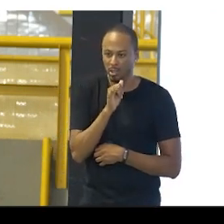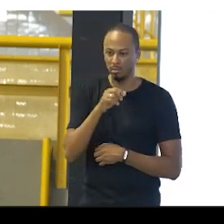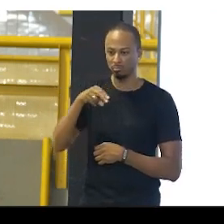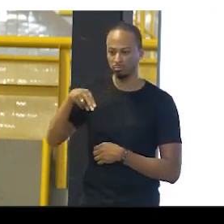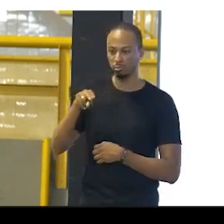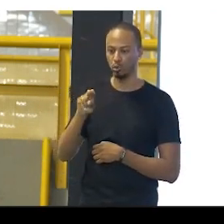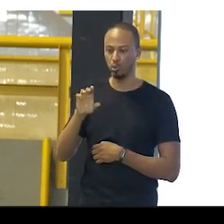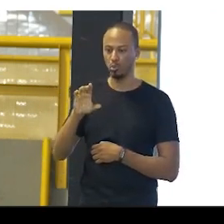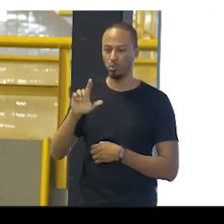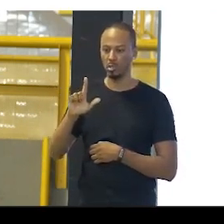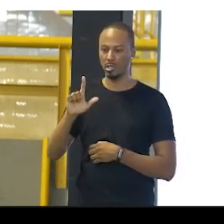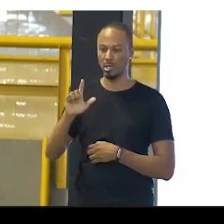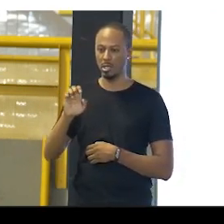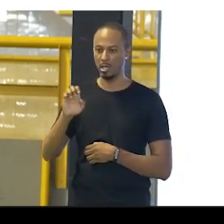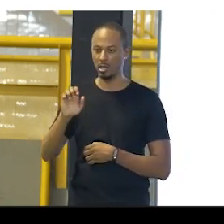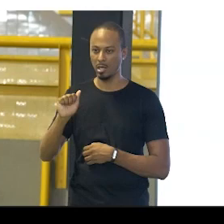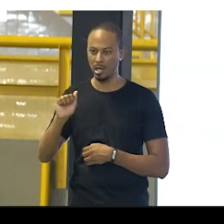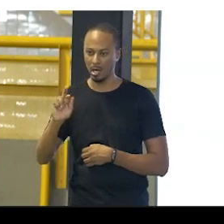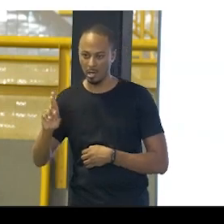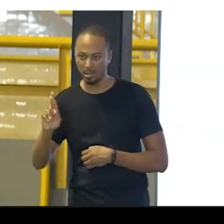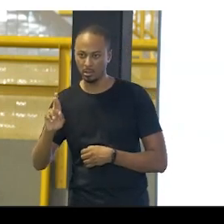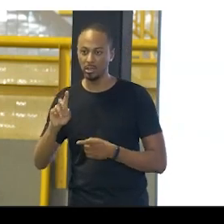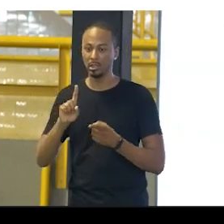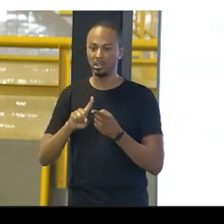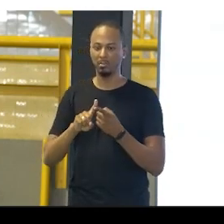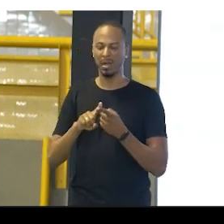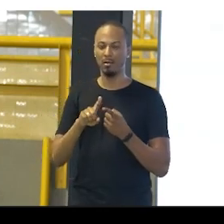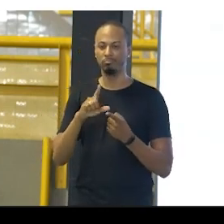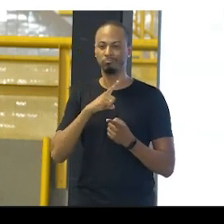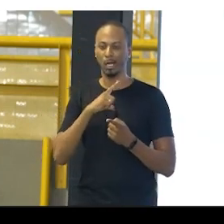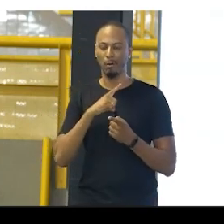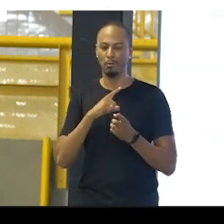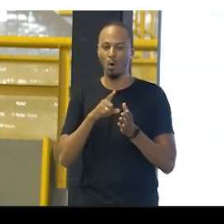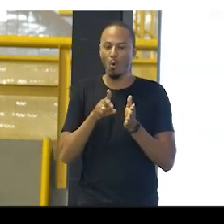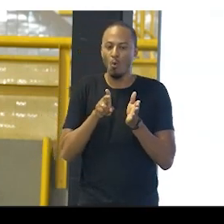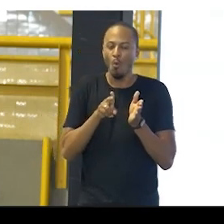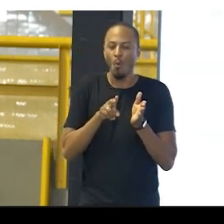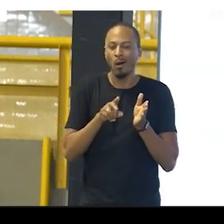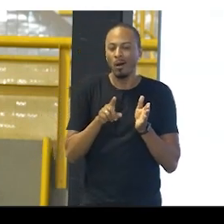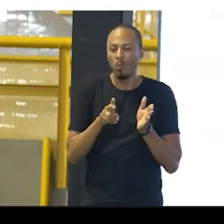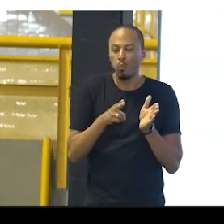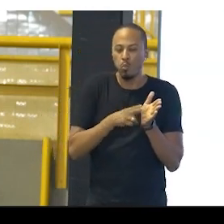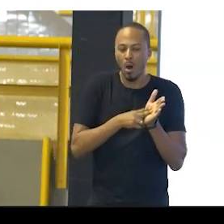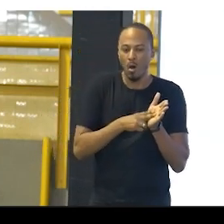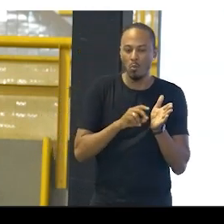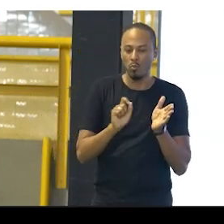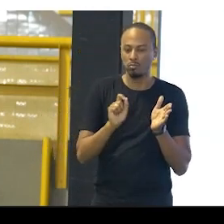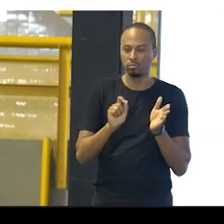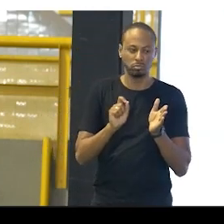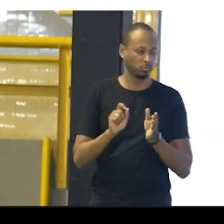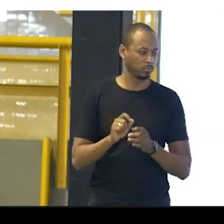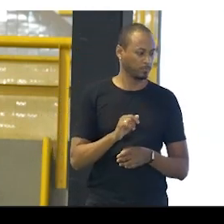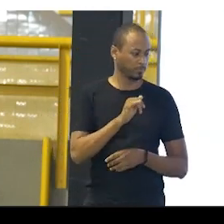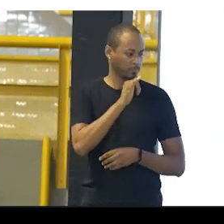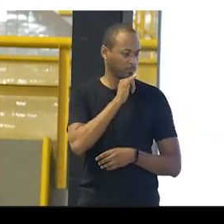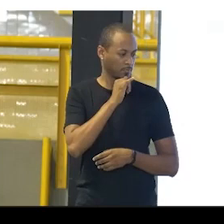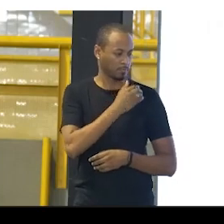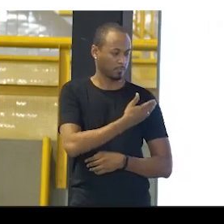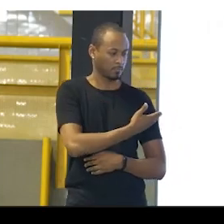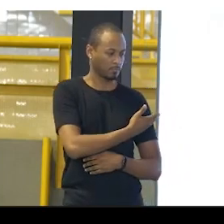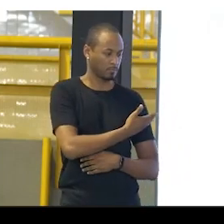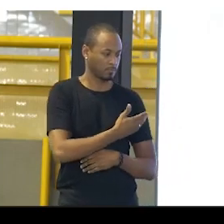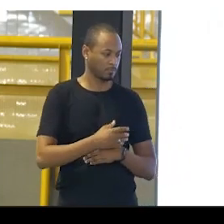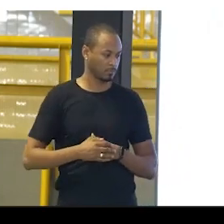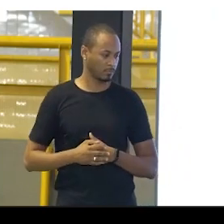de petróleo e 20 toneladas de carvão. Então, professor, uma usina nuclear, ela tem